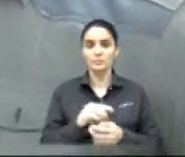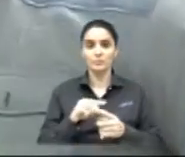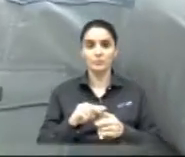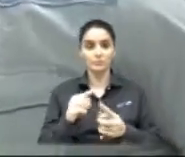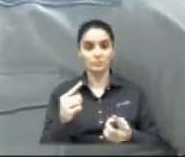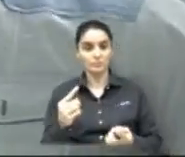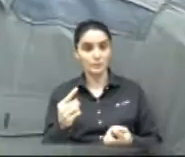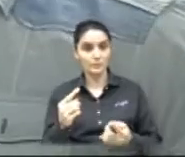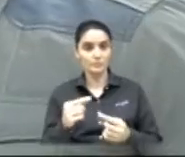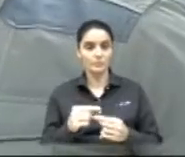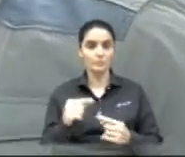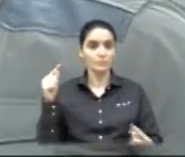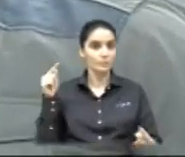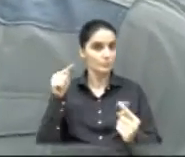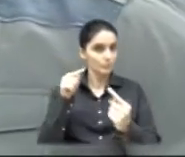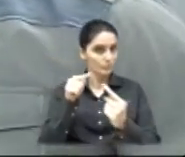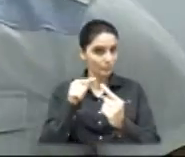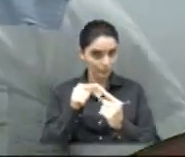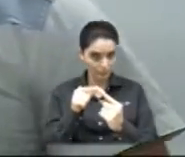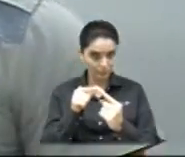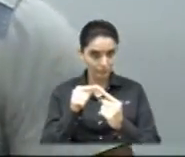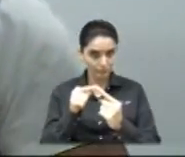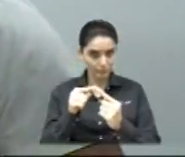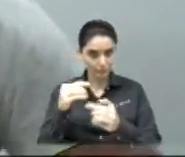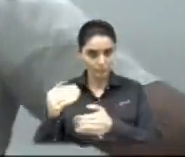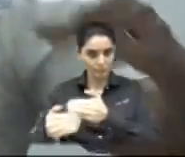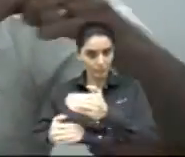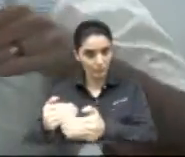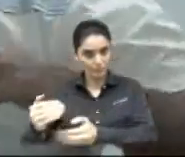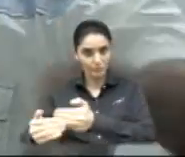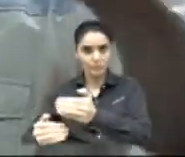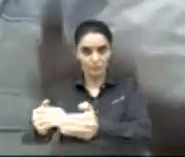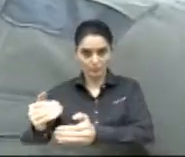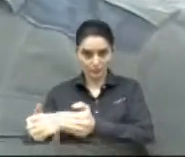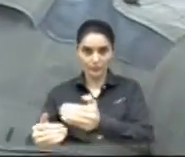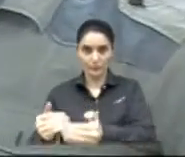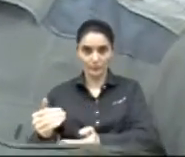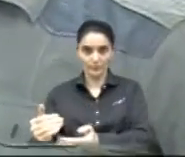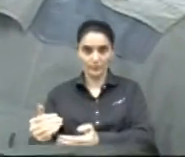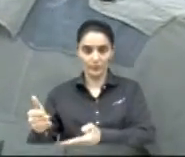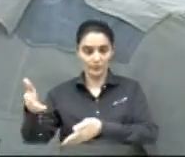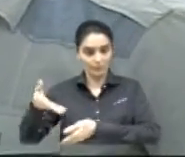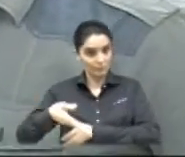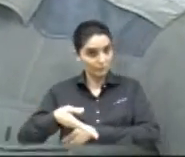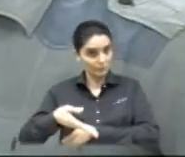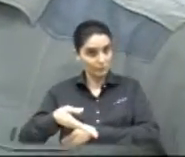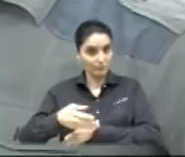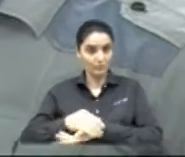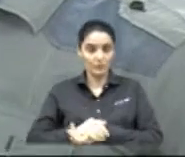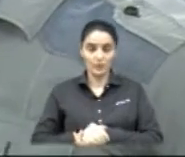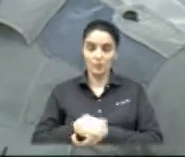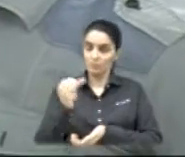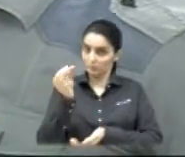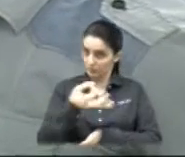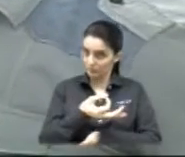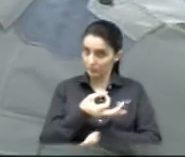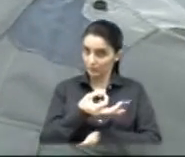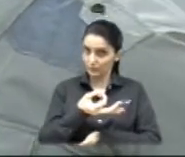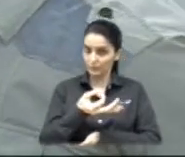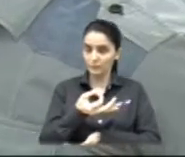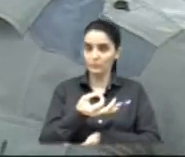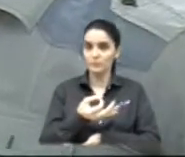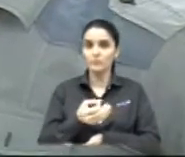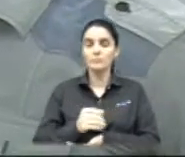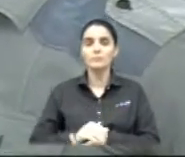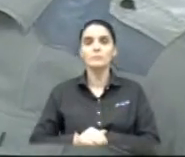este princípio da continuidade que deveremos colocar aqui? É isto que estamos